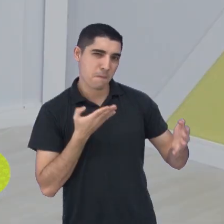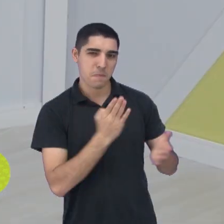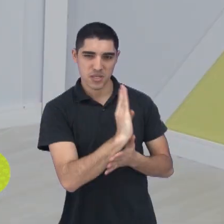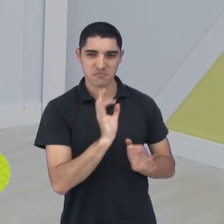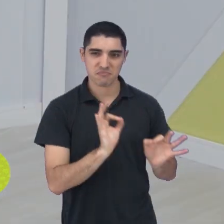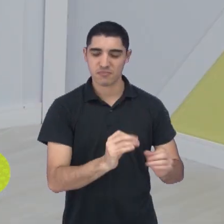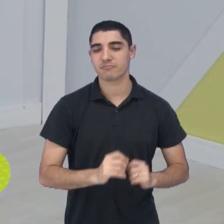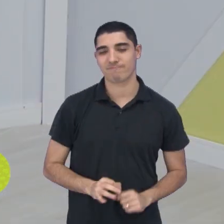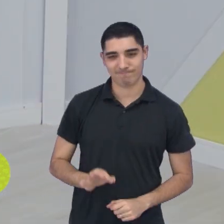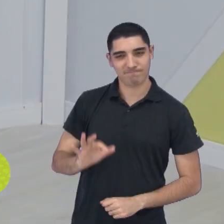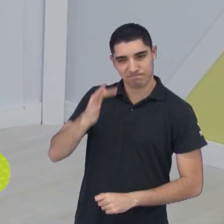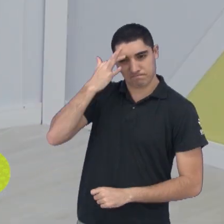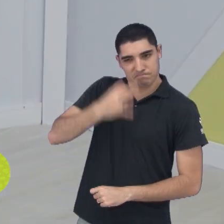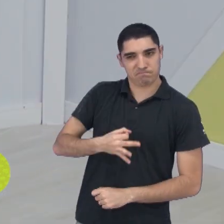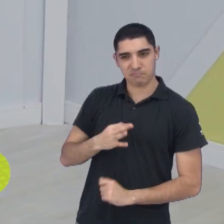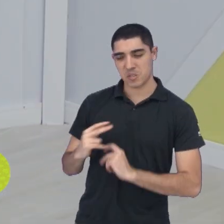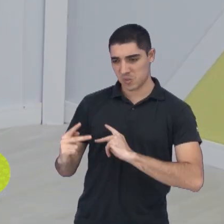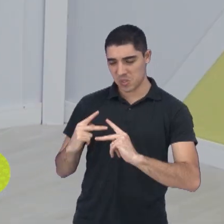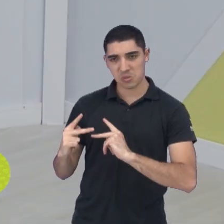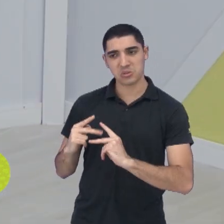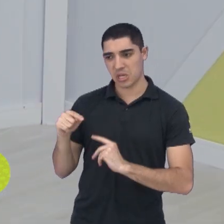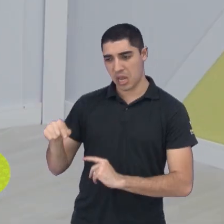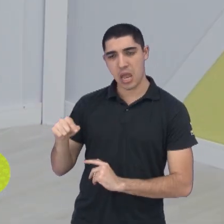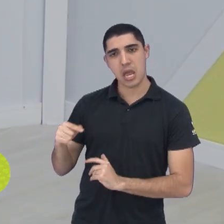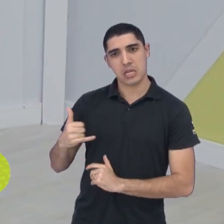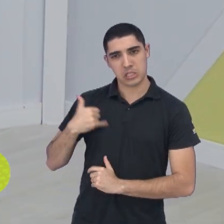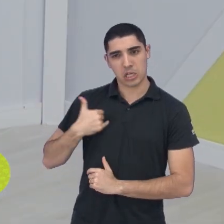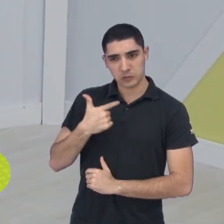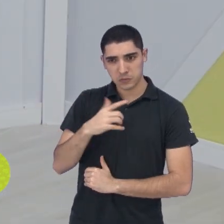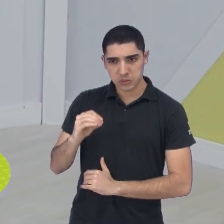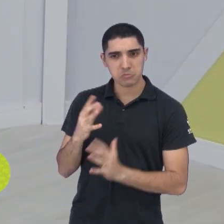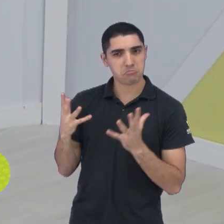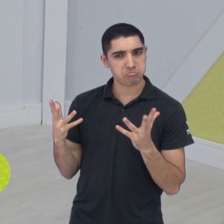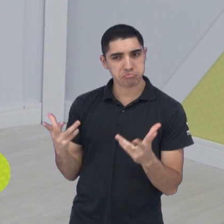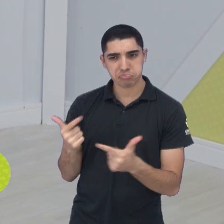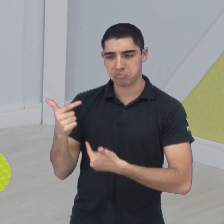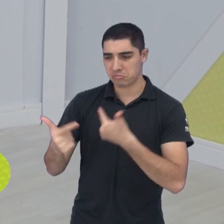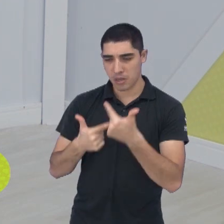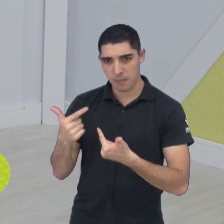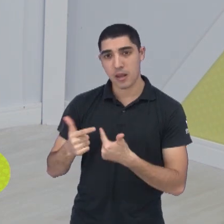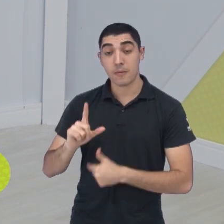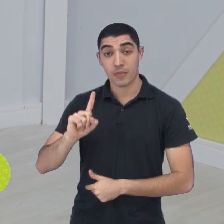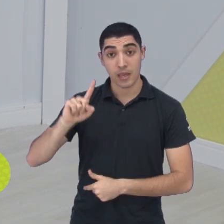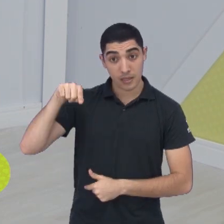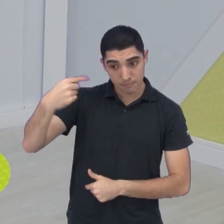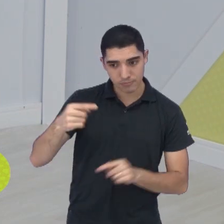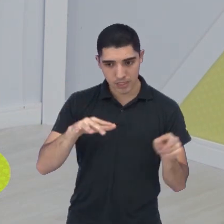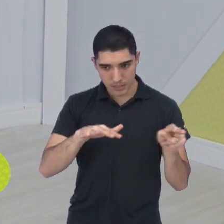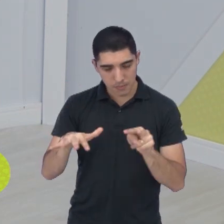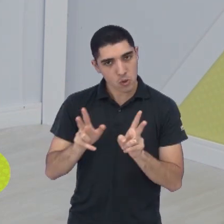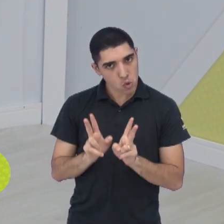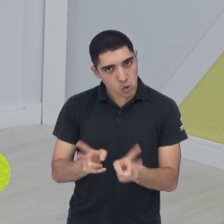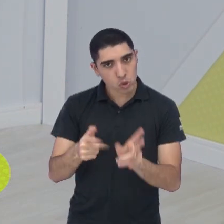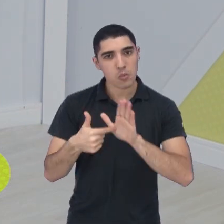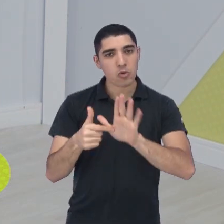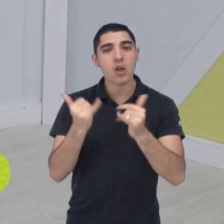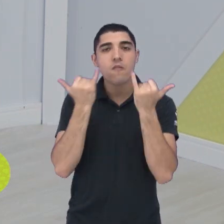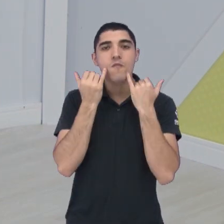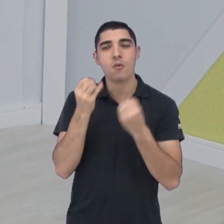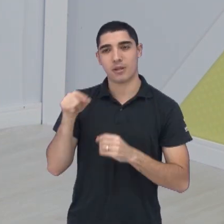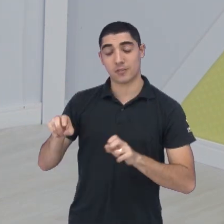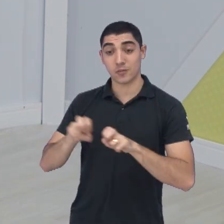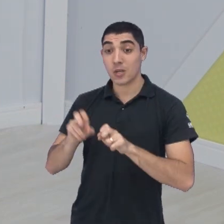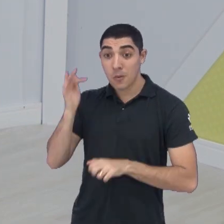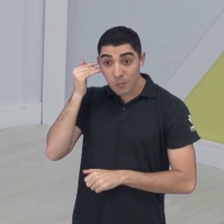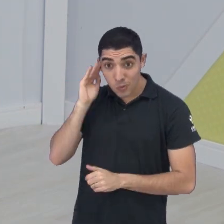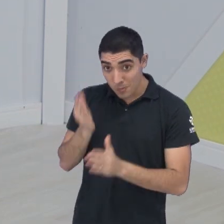Com certeza, belo trabalho aí da Comissão Técnica do Sub-20. Claro, a gente vai trazer mais detalhes durante a semana dos garotos do Sub-20. Brunão, vamos